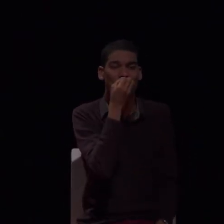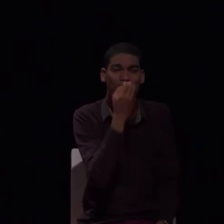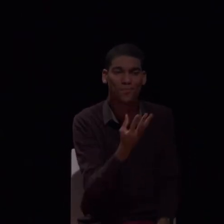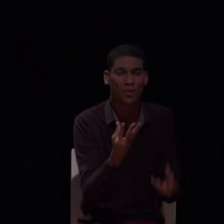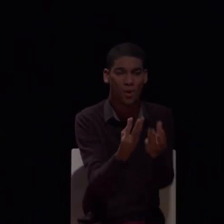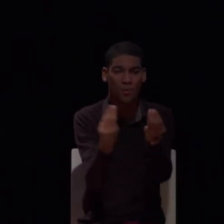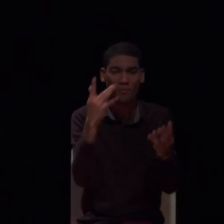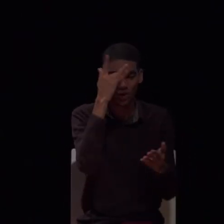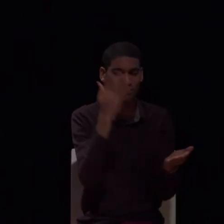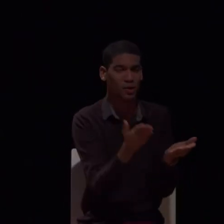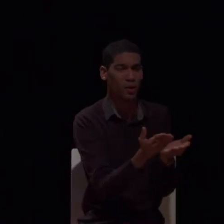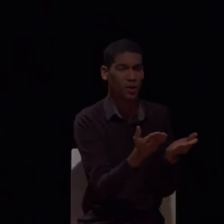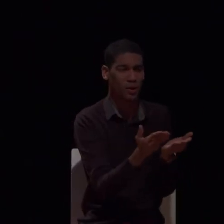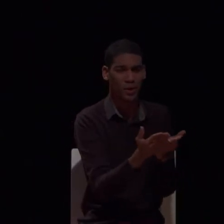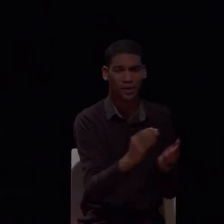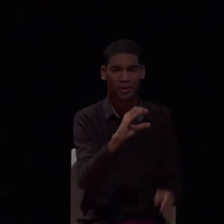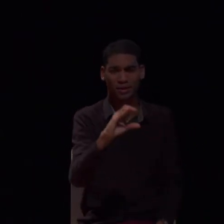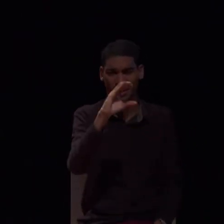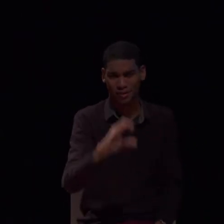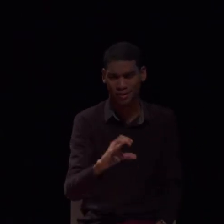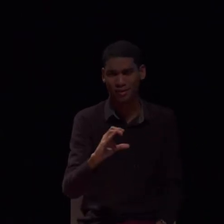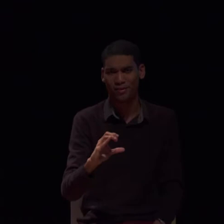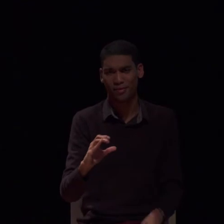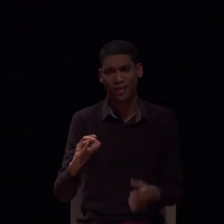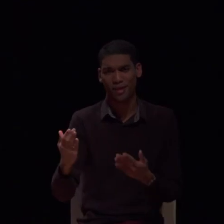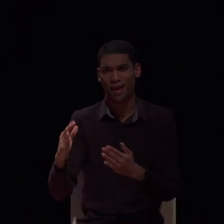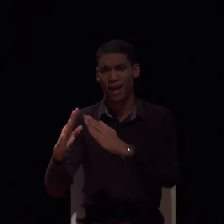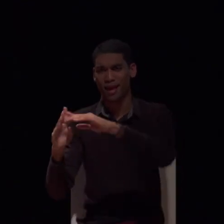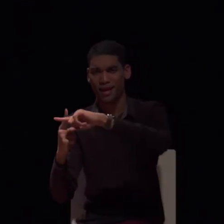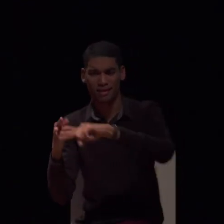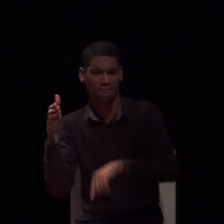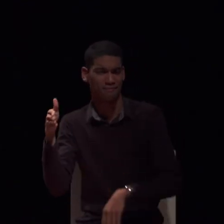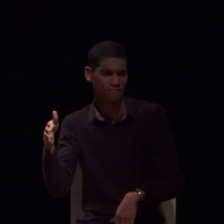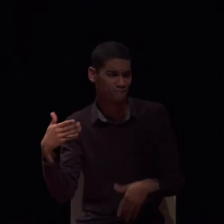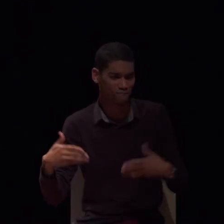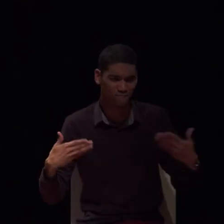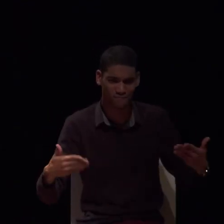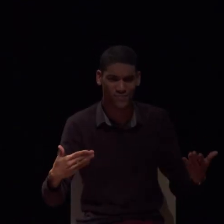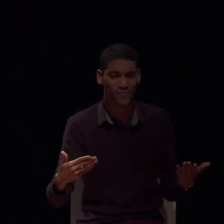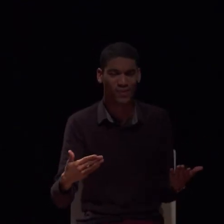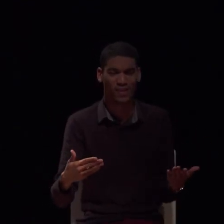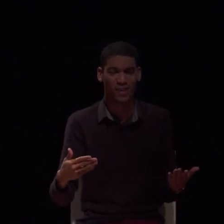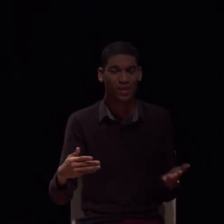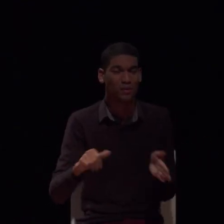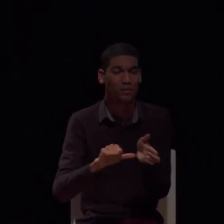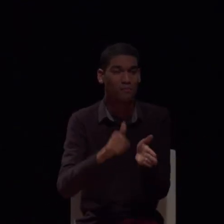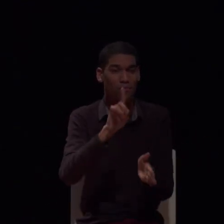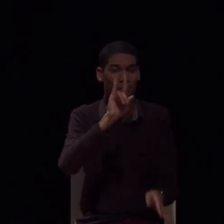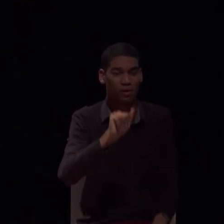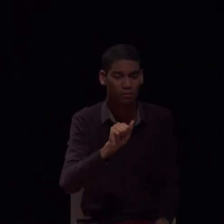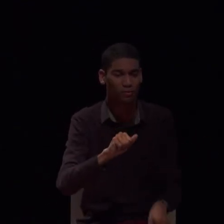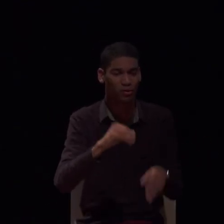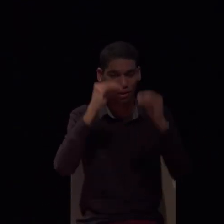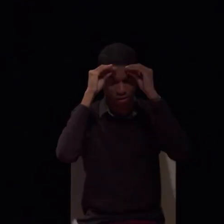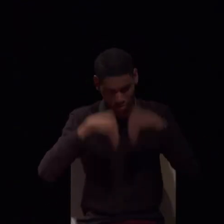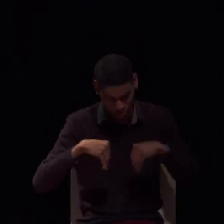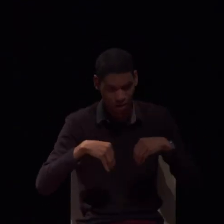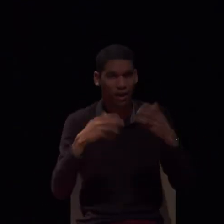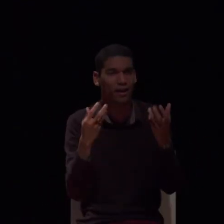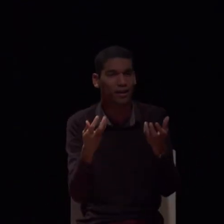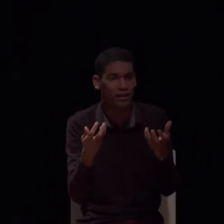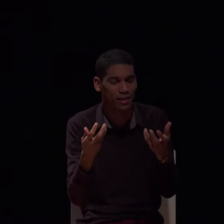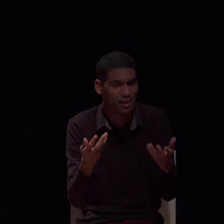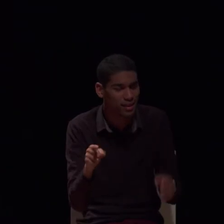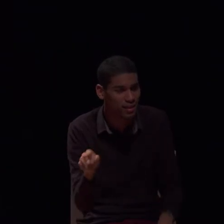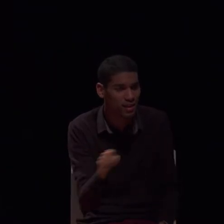cristãs católicas e evangélicas que começaram a fazer o curso e que queriam desistir no primeiro dia ao final do